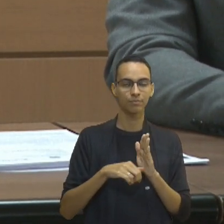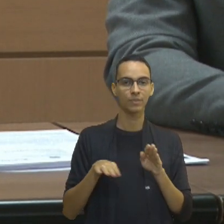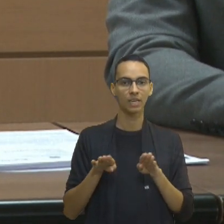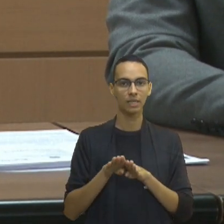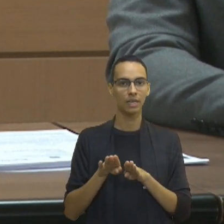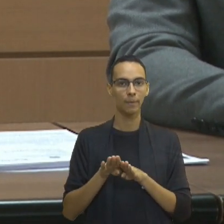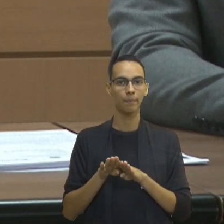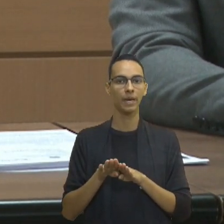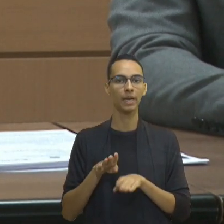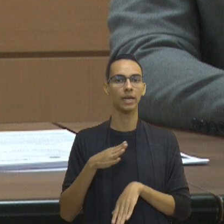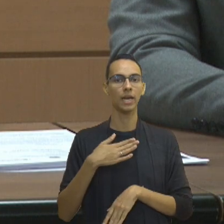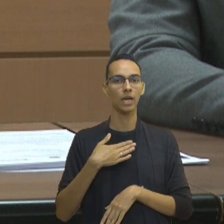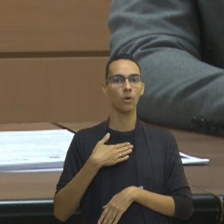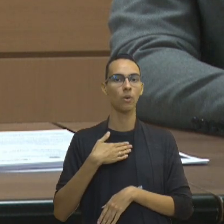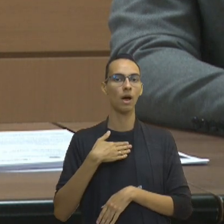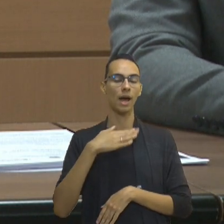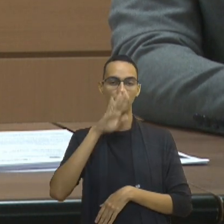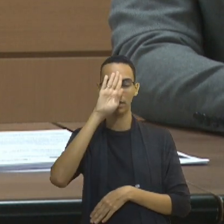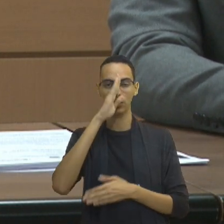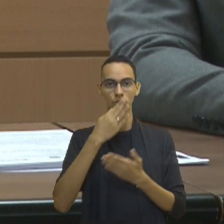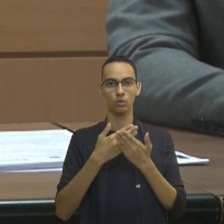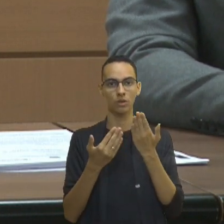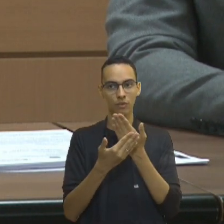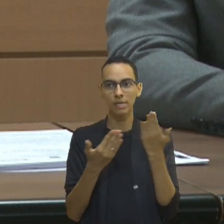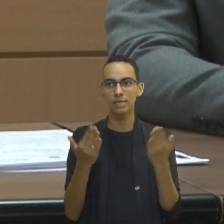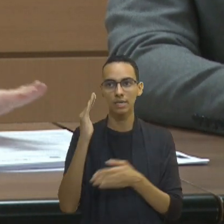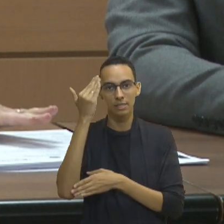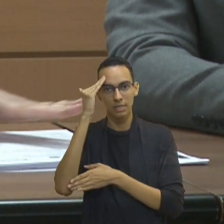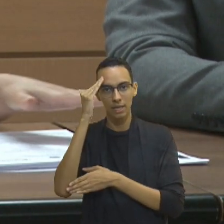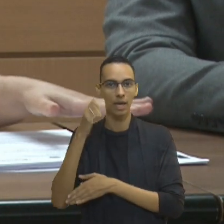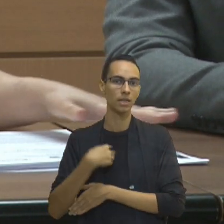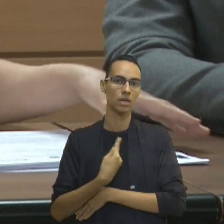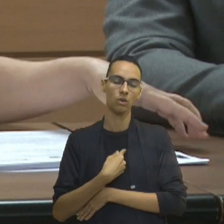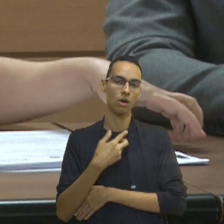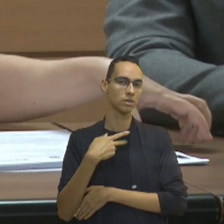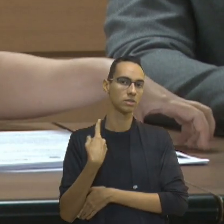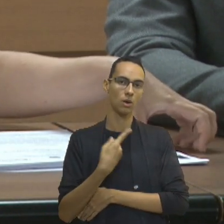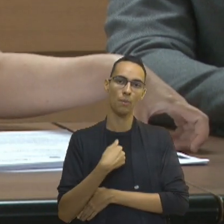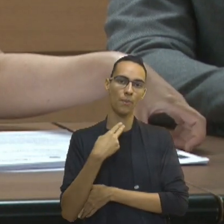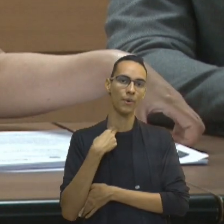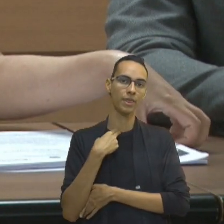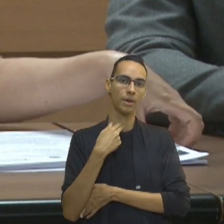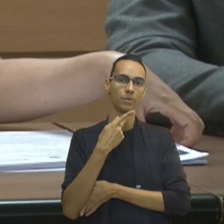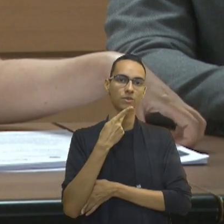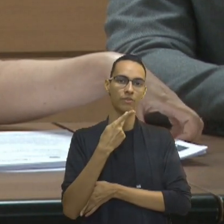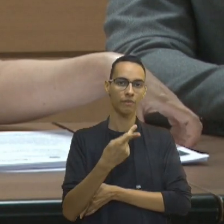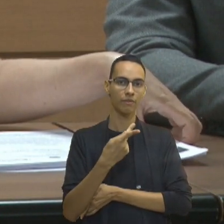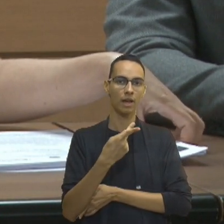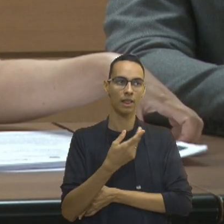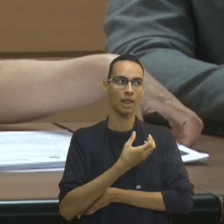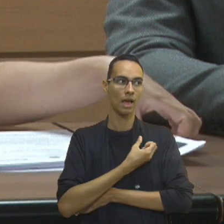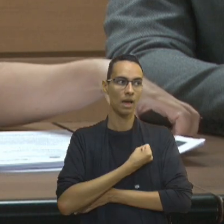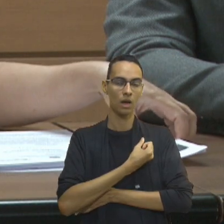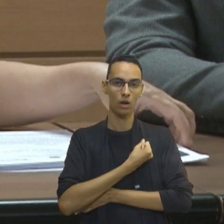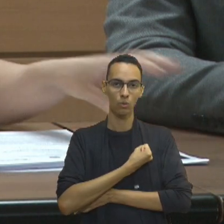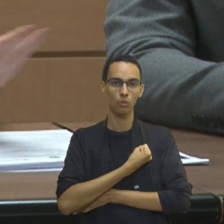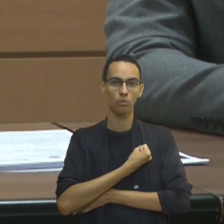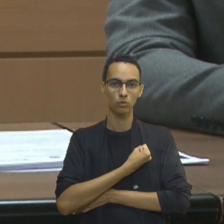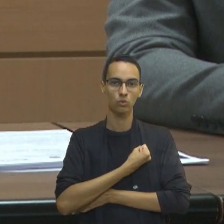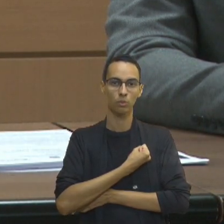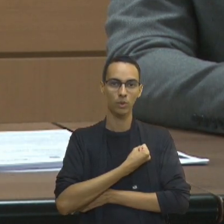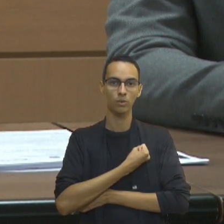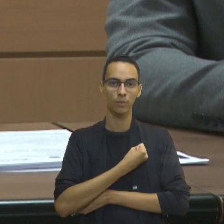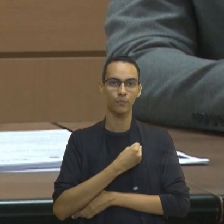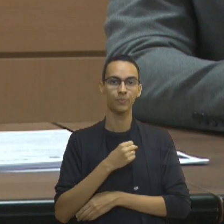momento, nós citarmos os dados precisos, apesar de que todos eles estão aqui comigo, inclusive